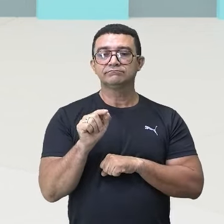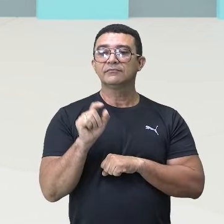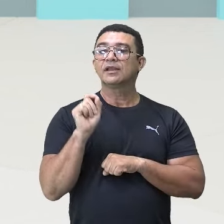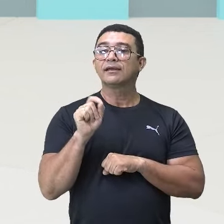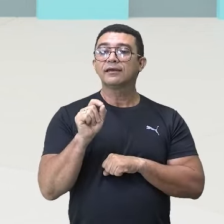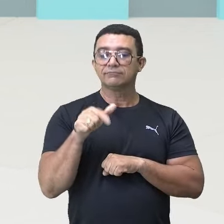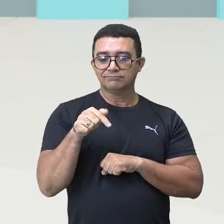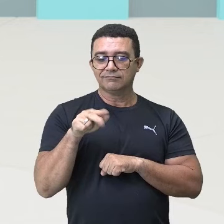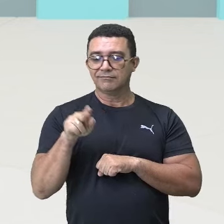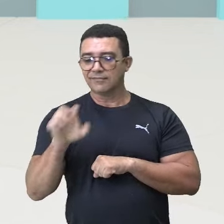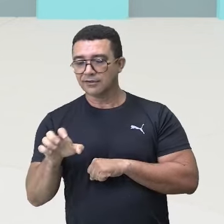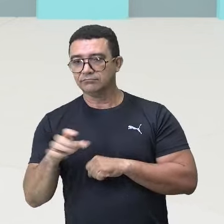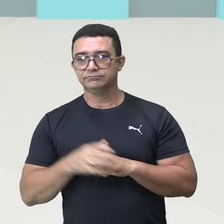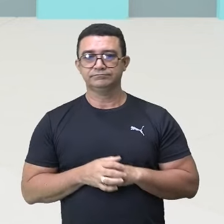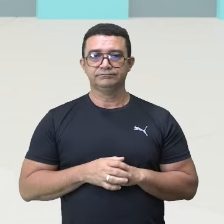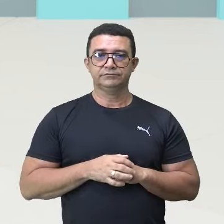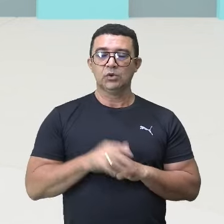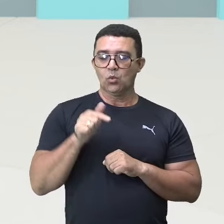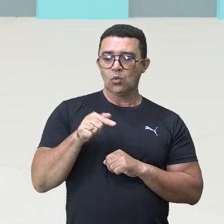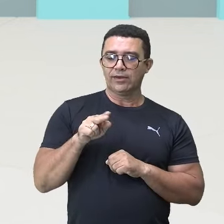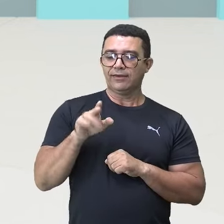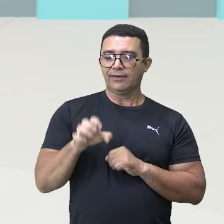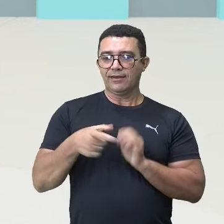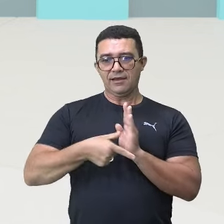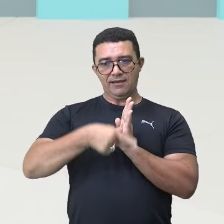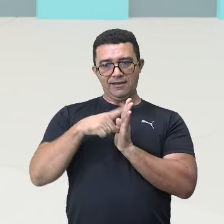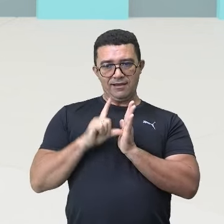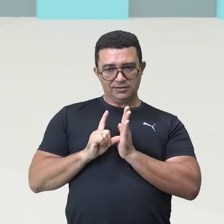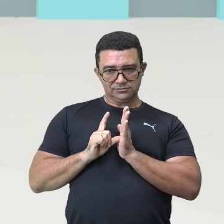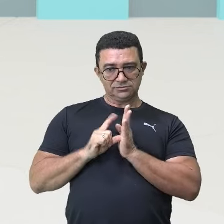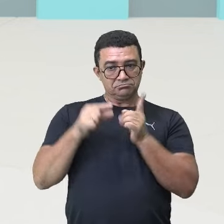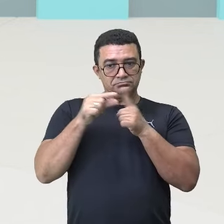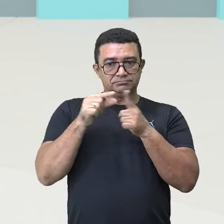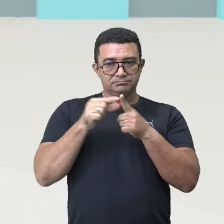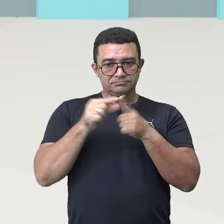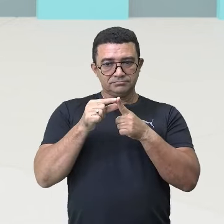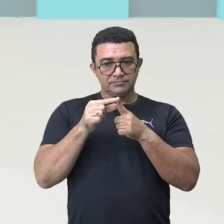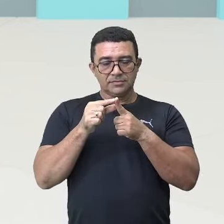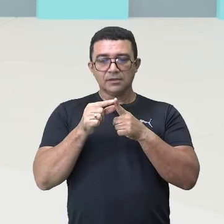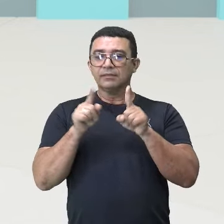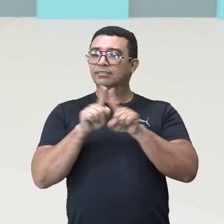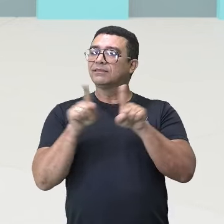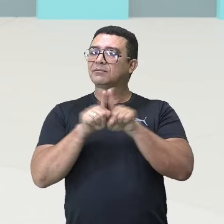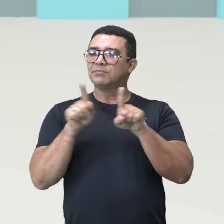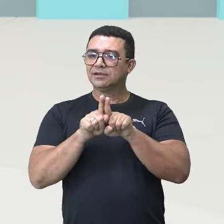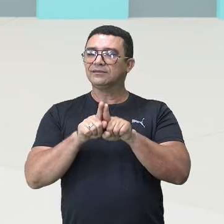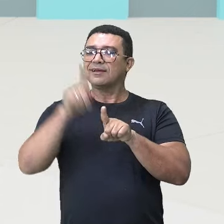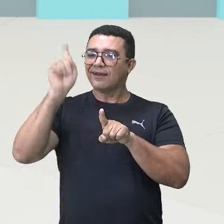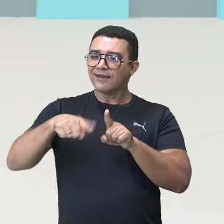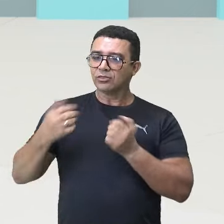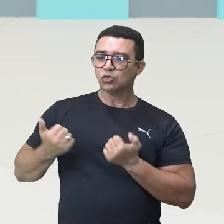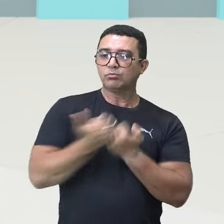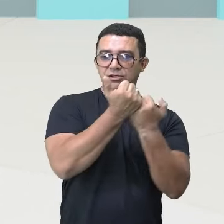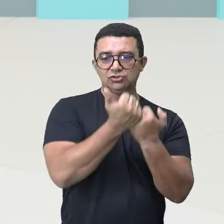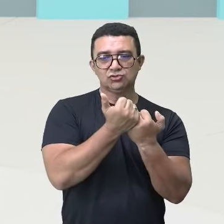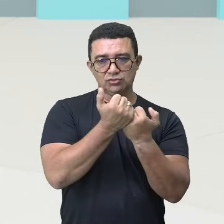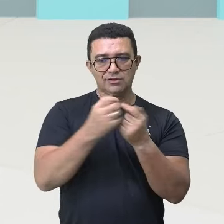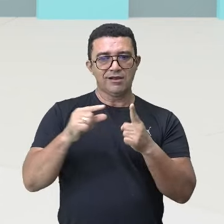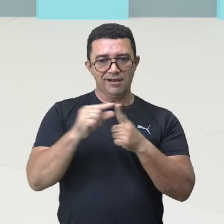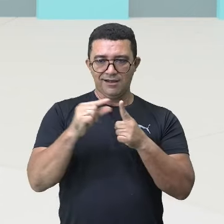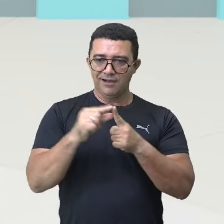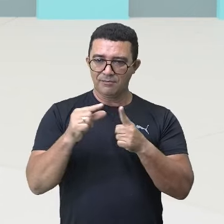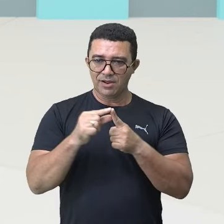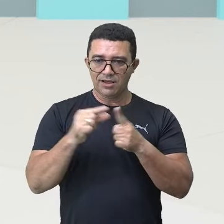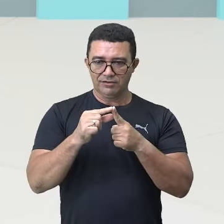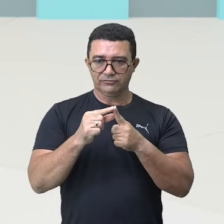gente é aquele que retoma o antecedente mas não só retoma ele toma o lugar ele substitui